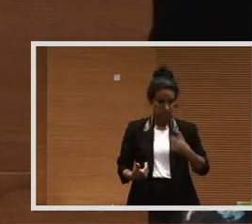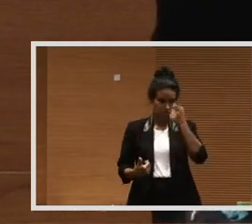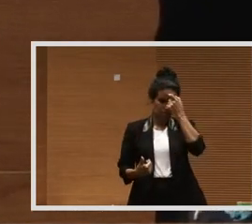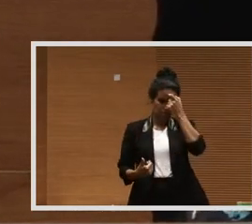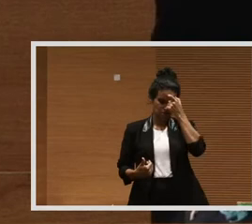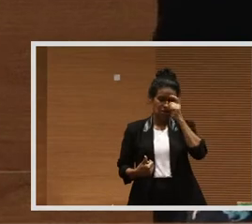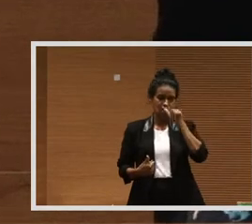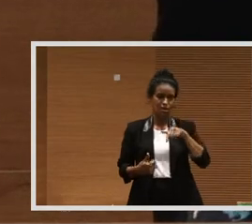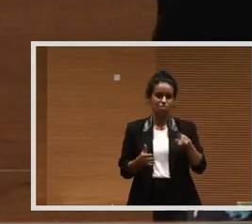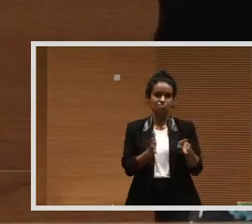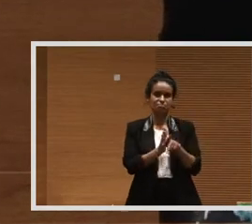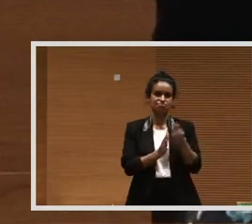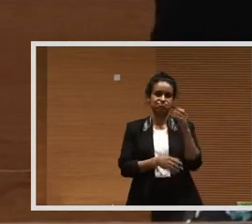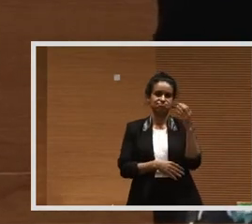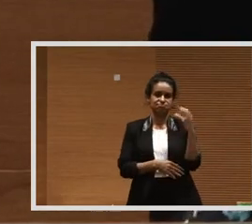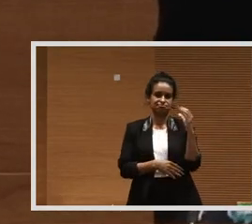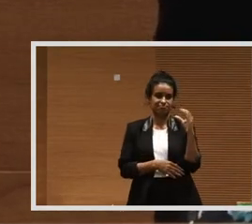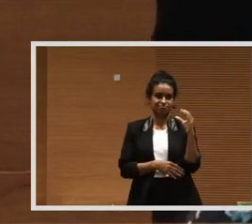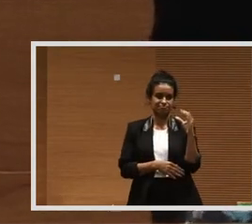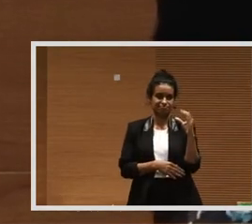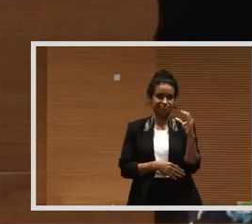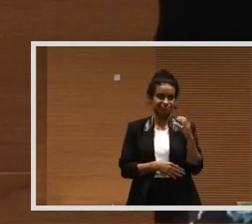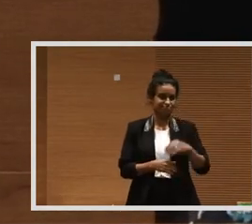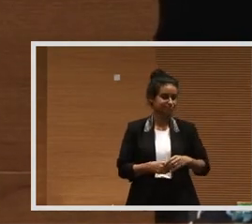científica. Então,